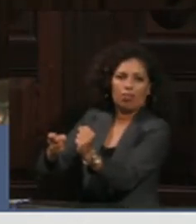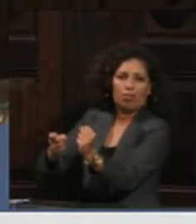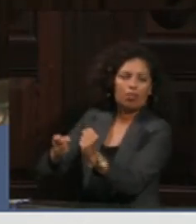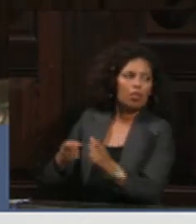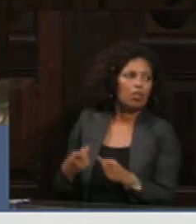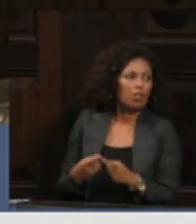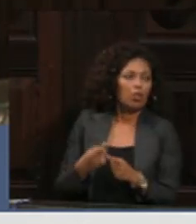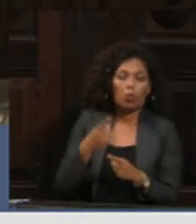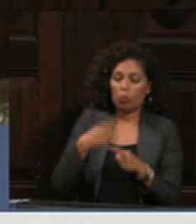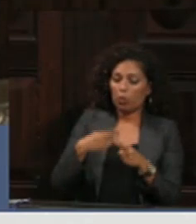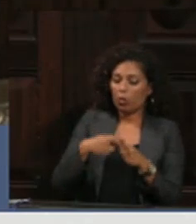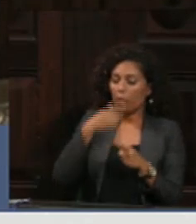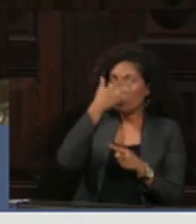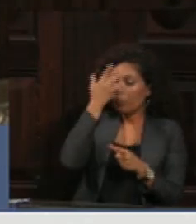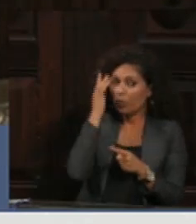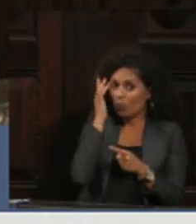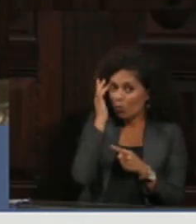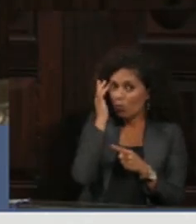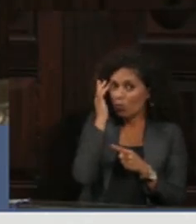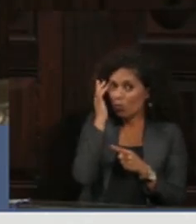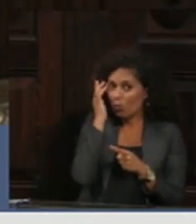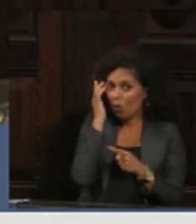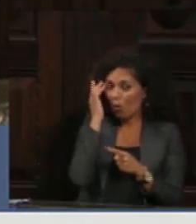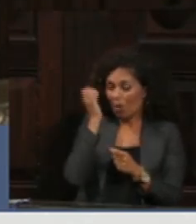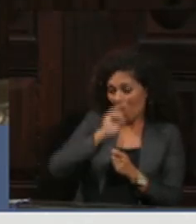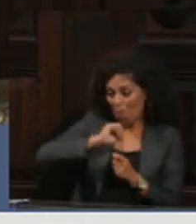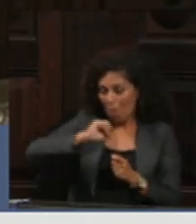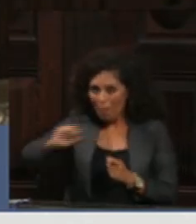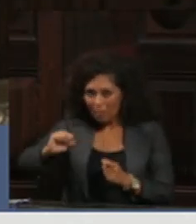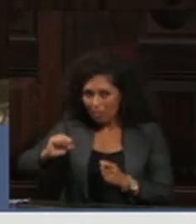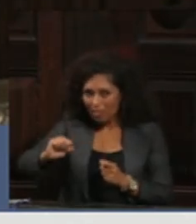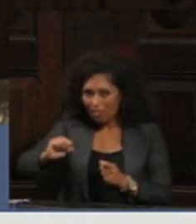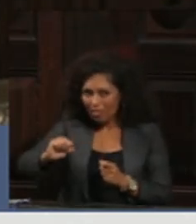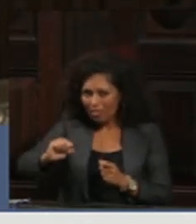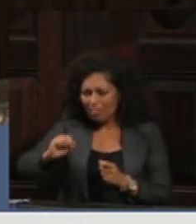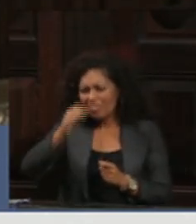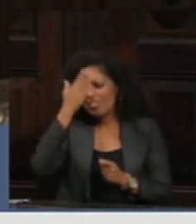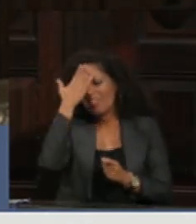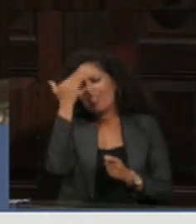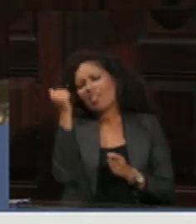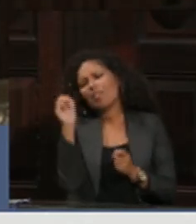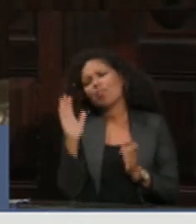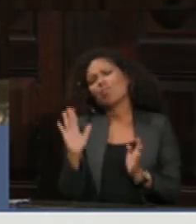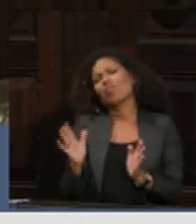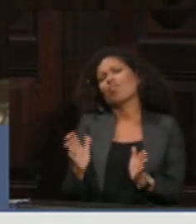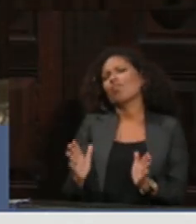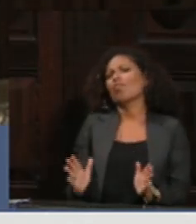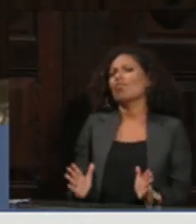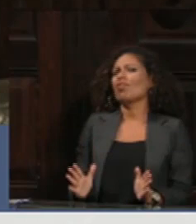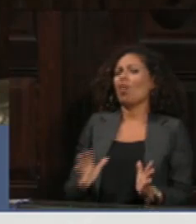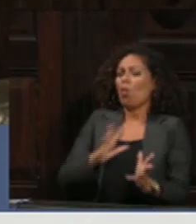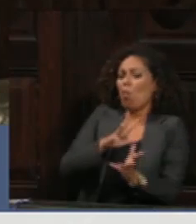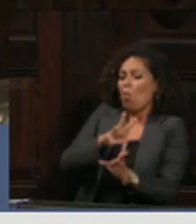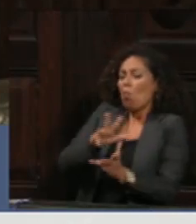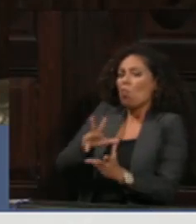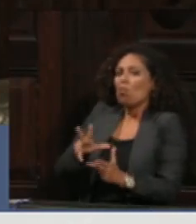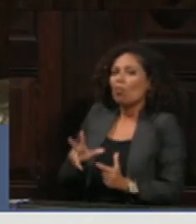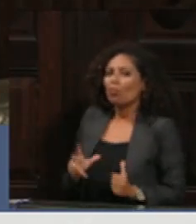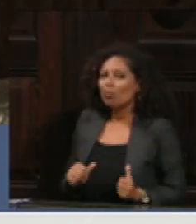é altamente especializado nesse mistério